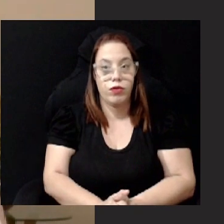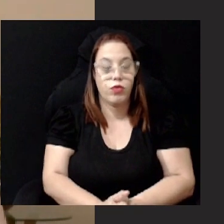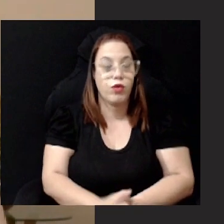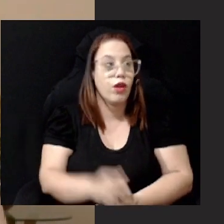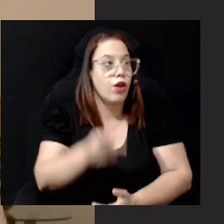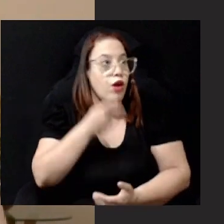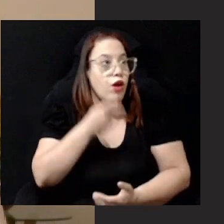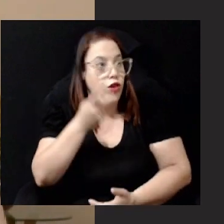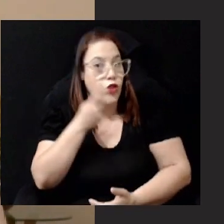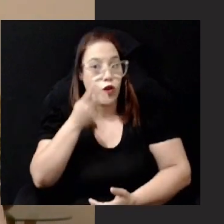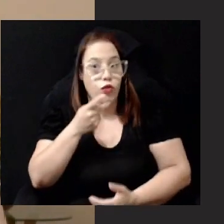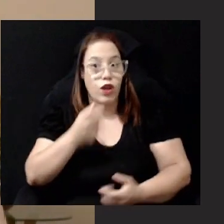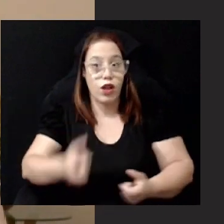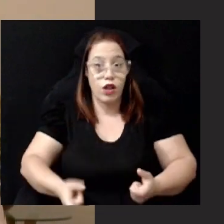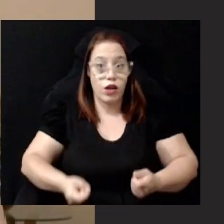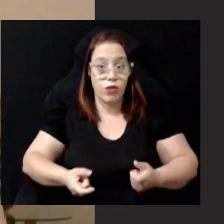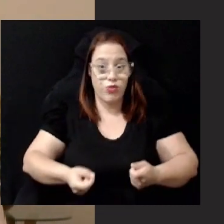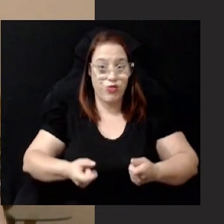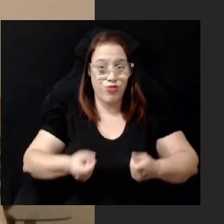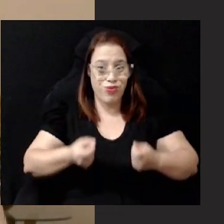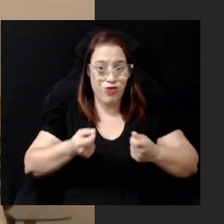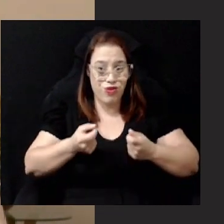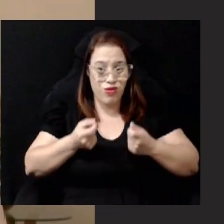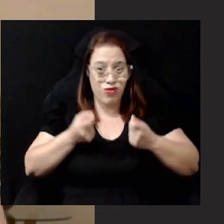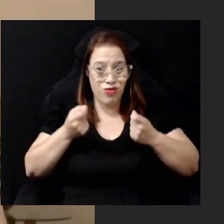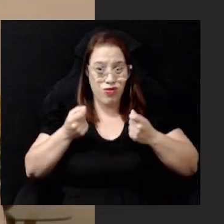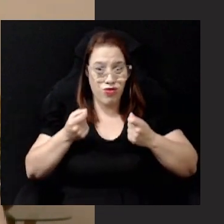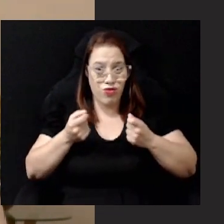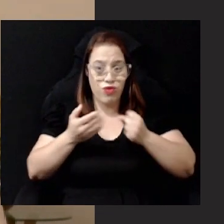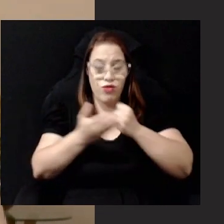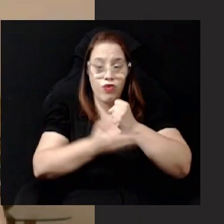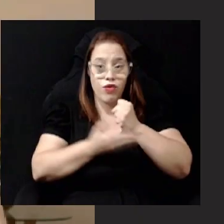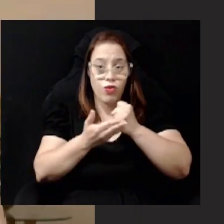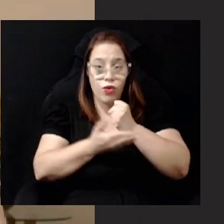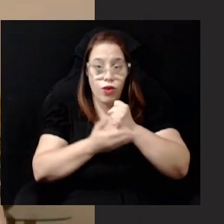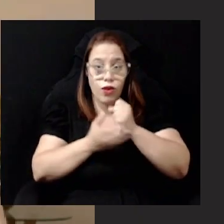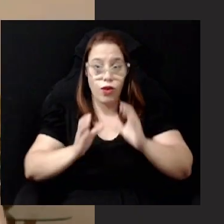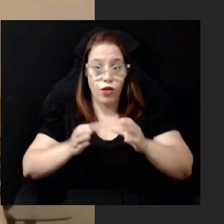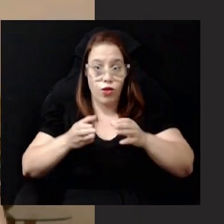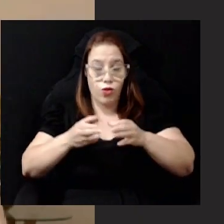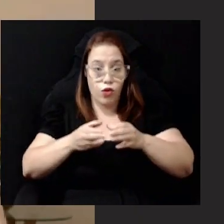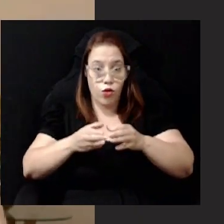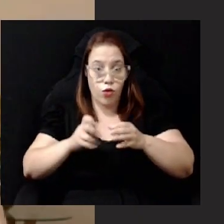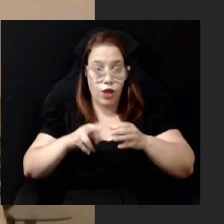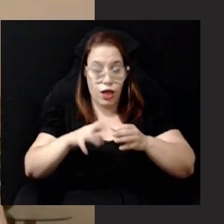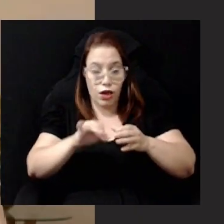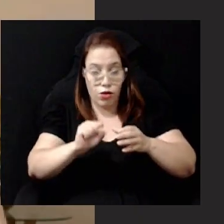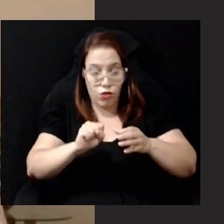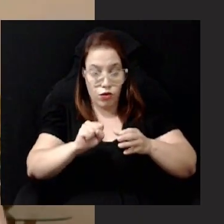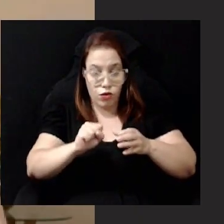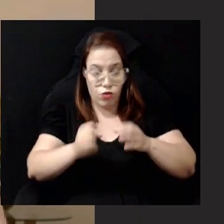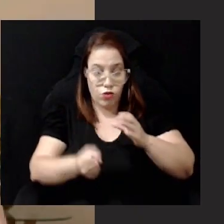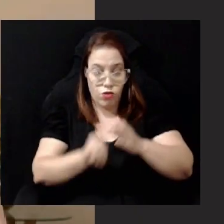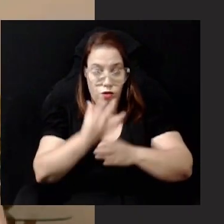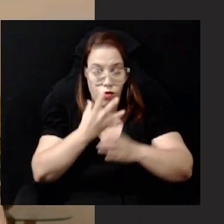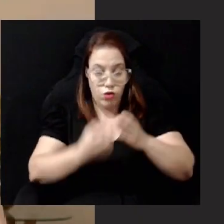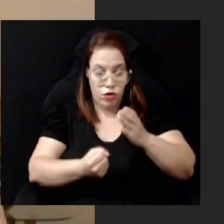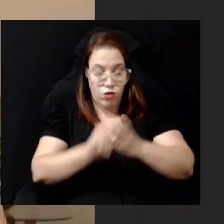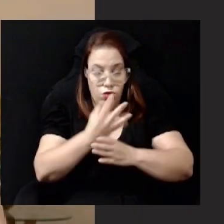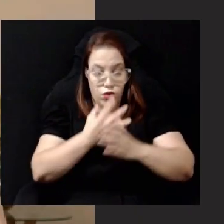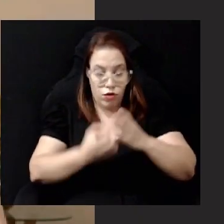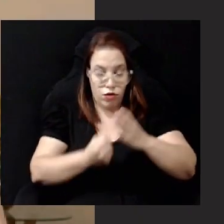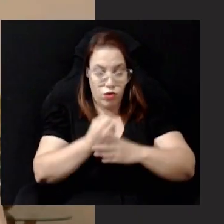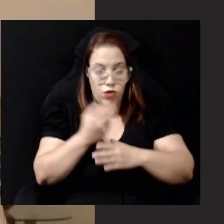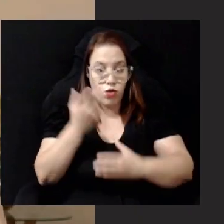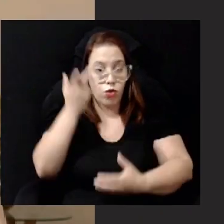Quando a gente fala de câncer ósseo, o câncer basicamente ele é um grupo de células que ele surge a partir de